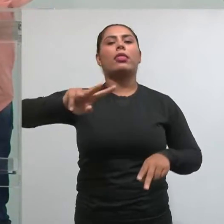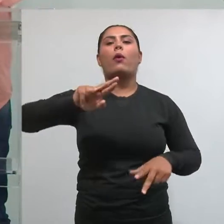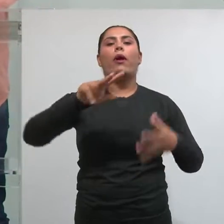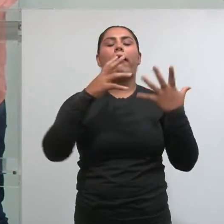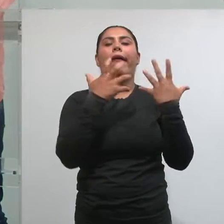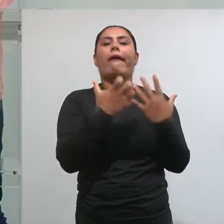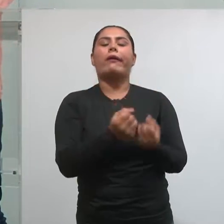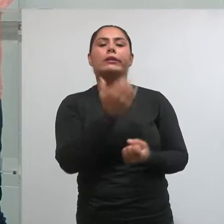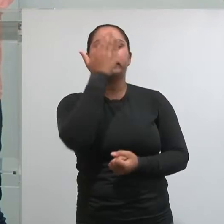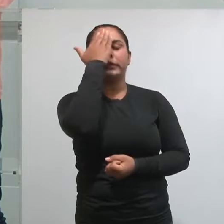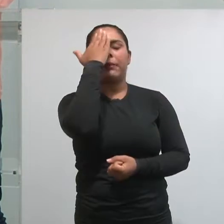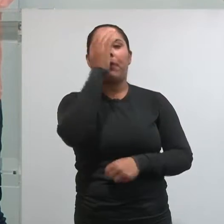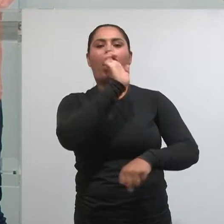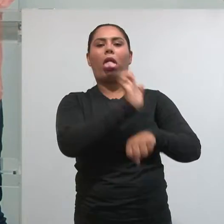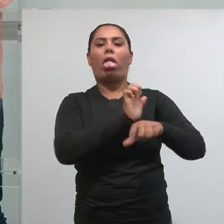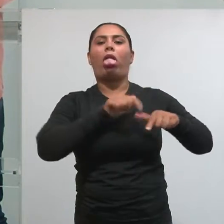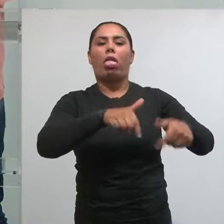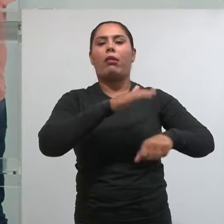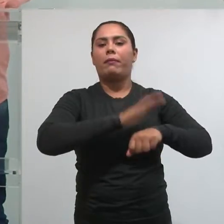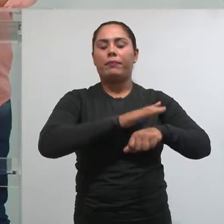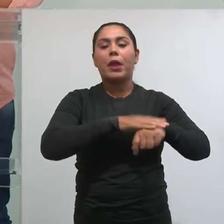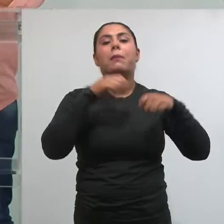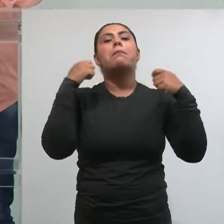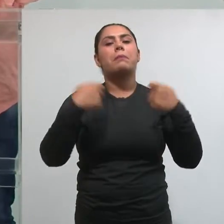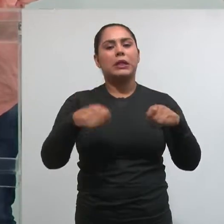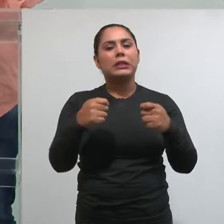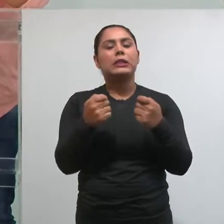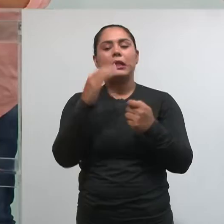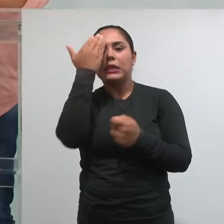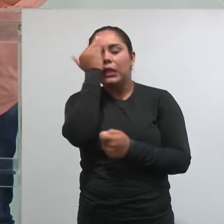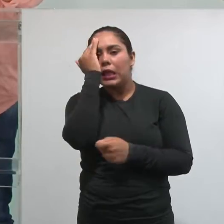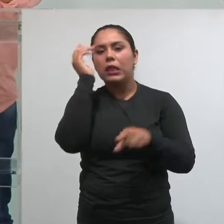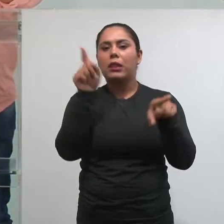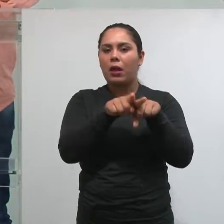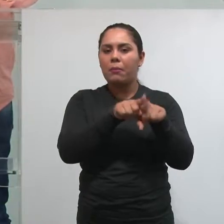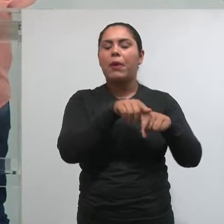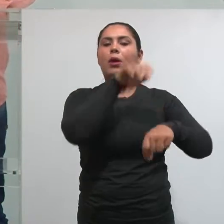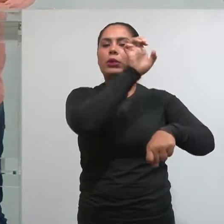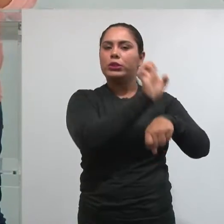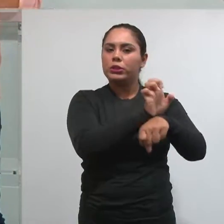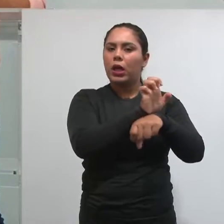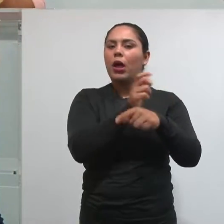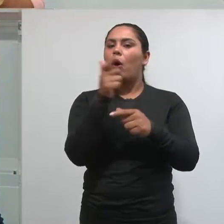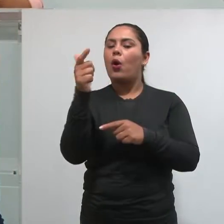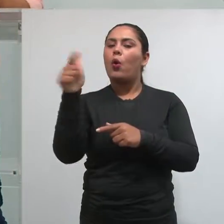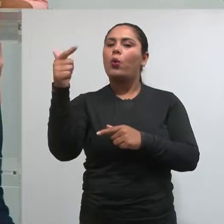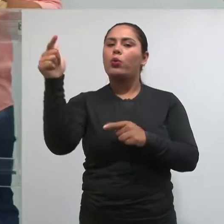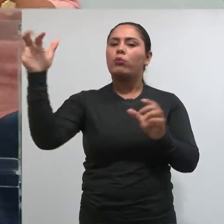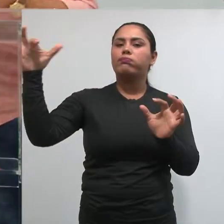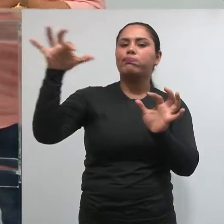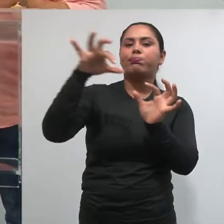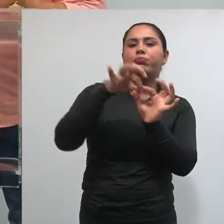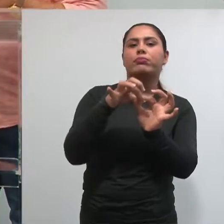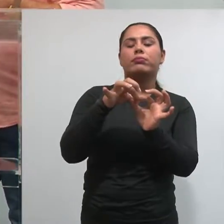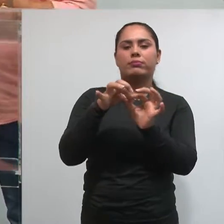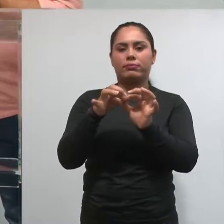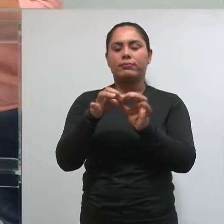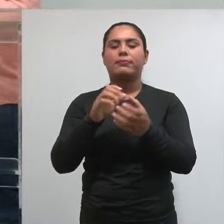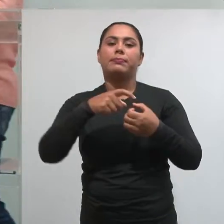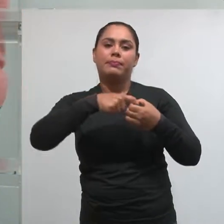somente a atuação do Estado mais. Você precisa considerar a atuação do Estado em junção a outros atores, né, como eu já